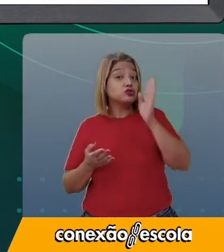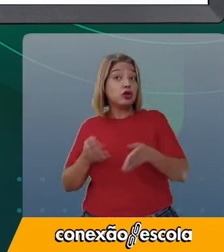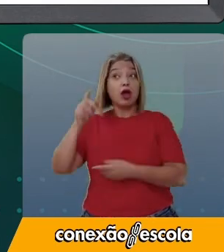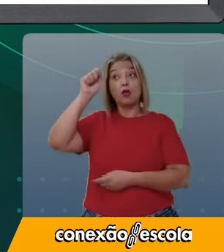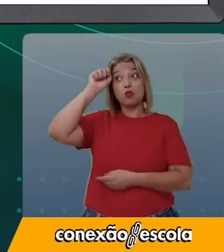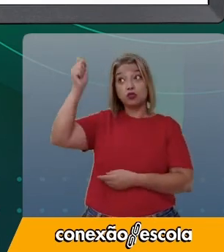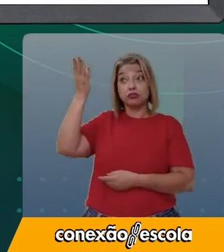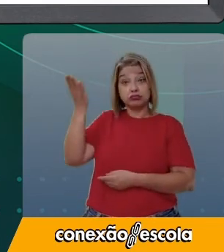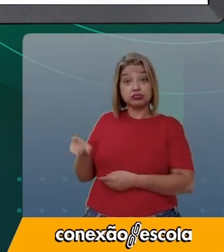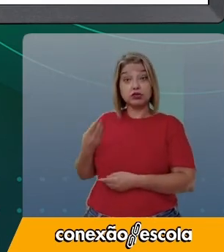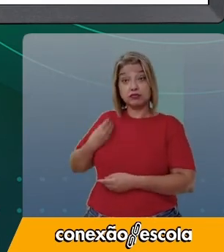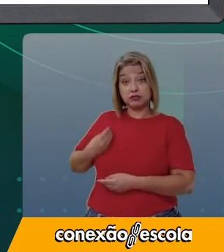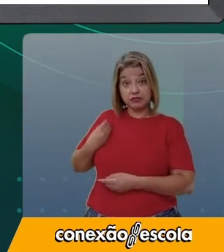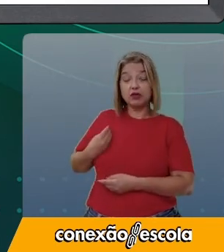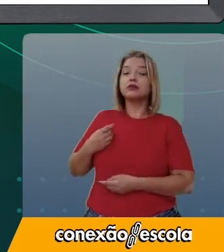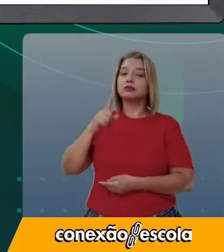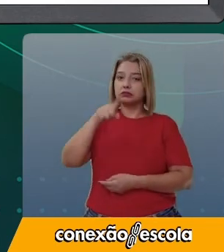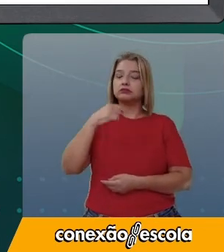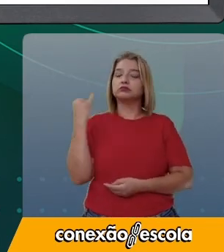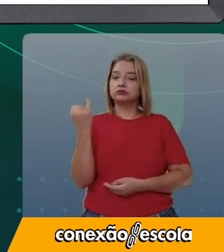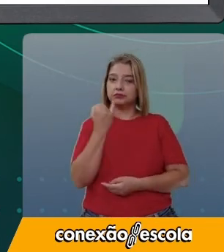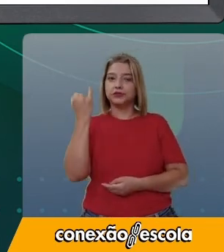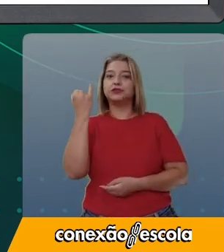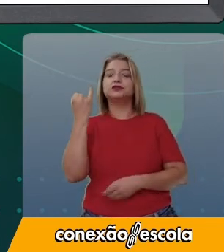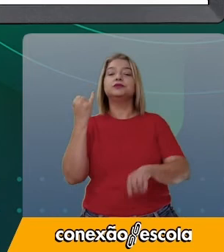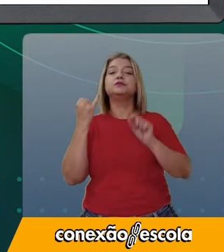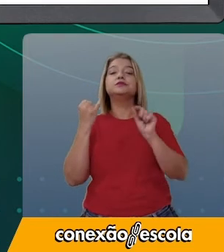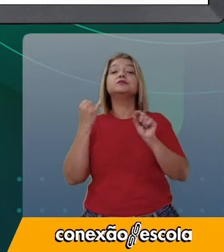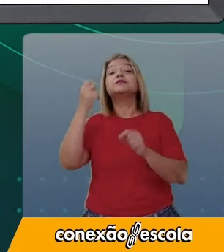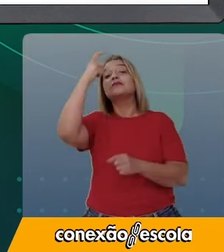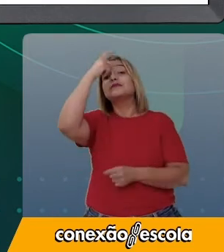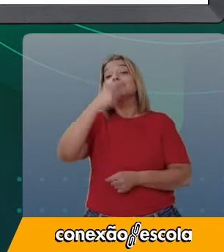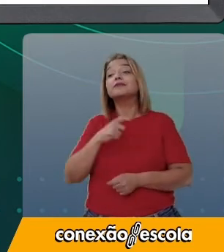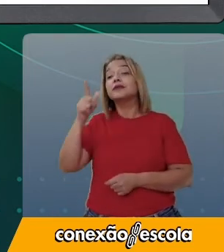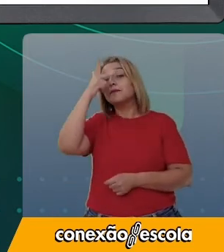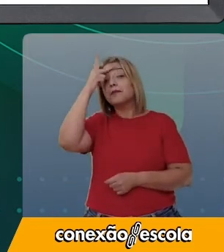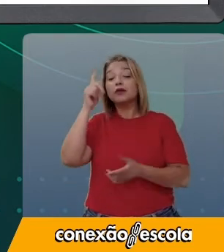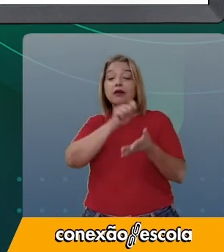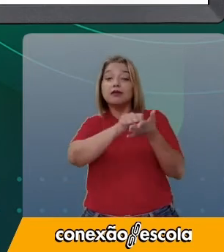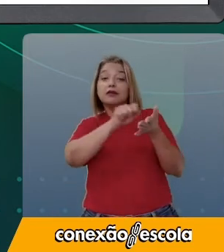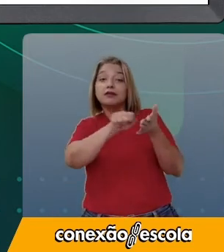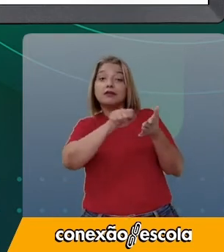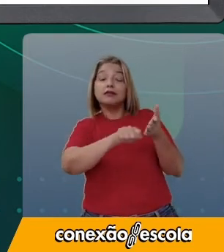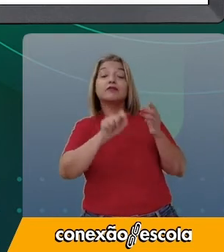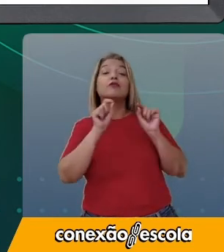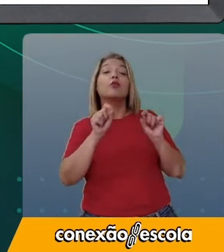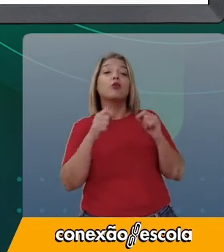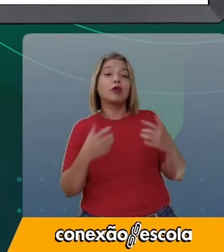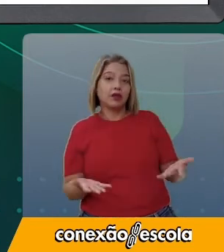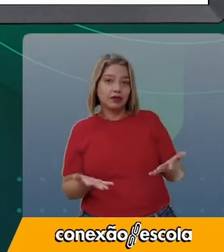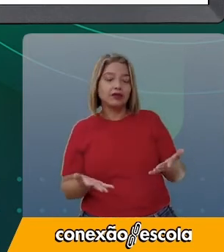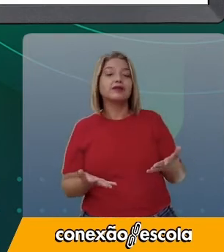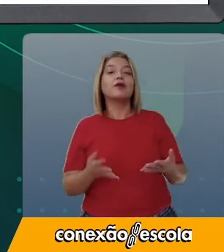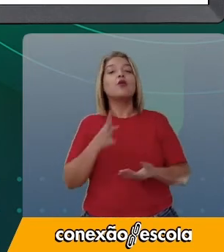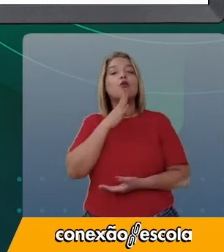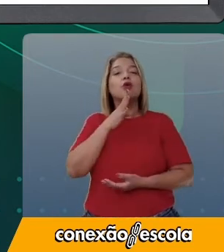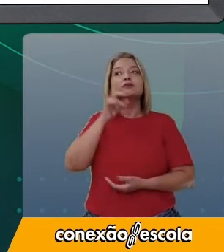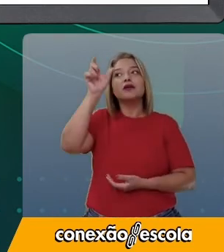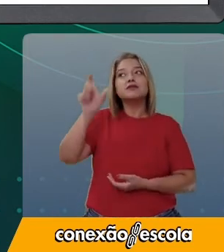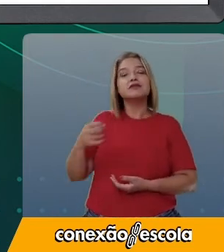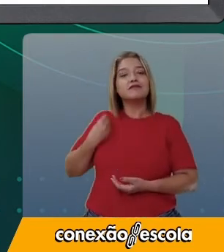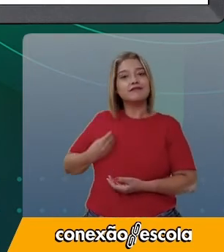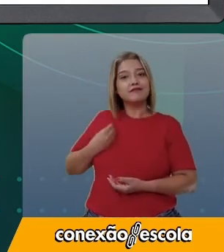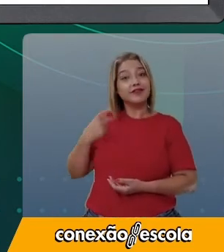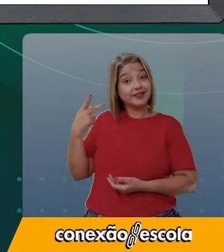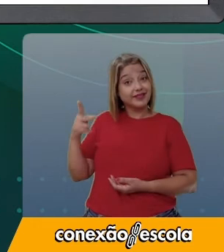esse autor, é muito importante a gente saber quem está escrevendo o texto, conhecer um pouco da sua história.